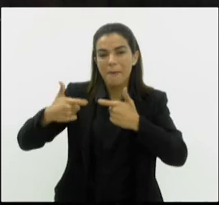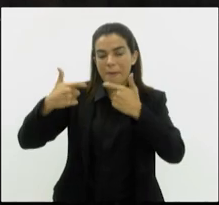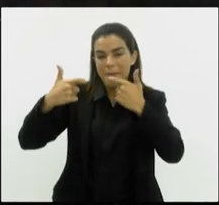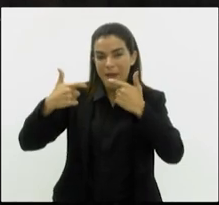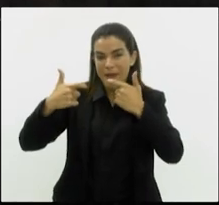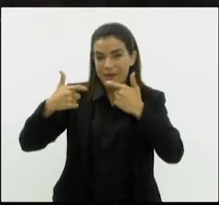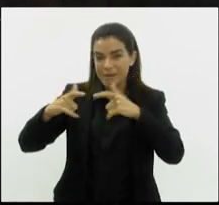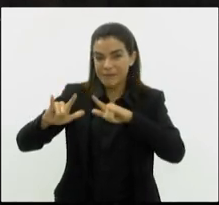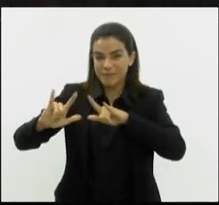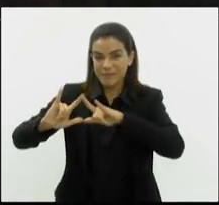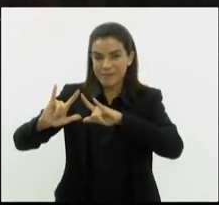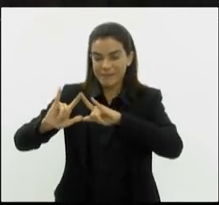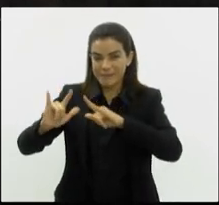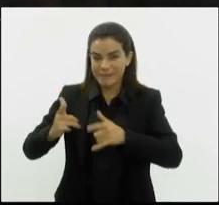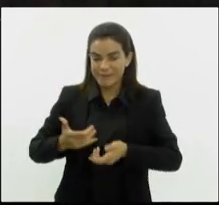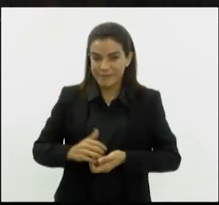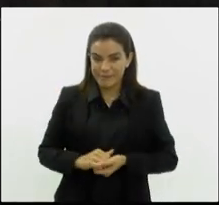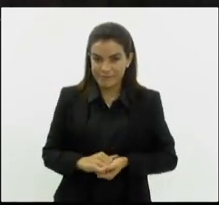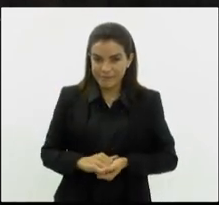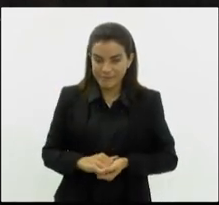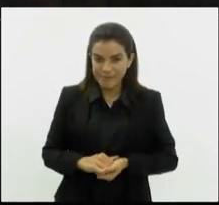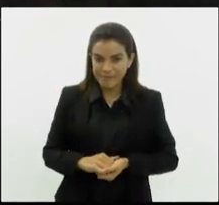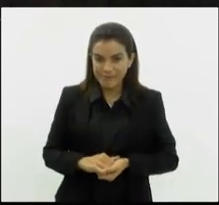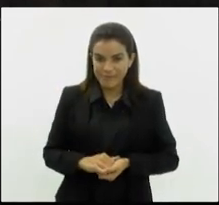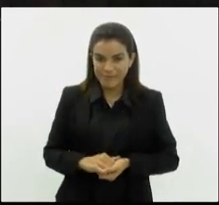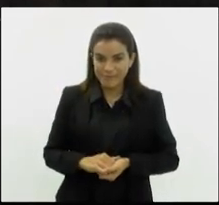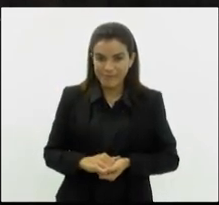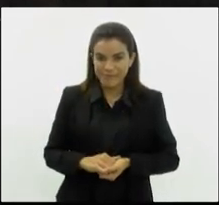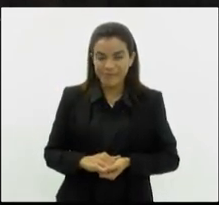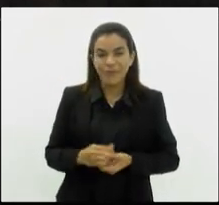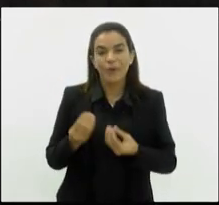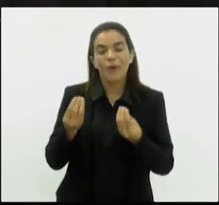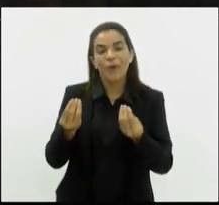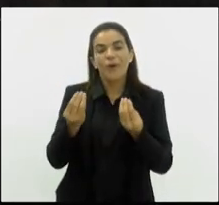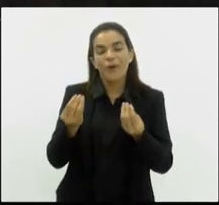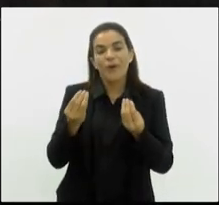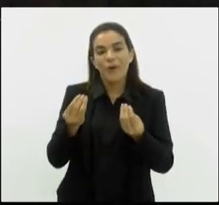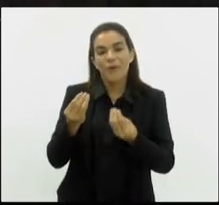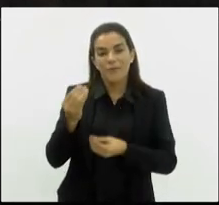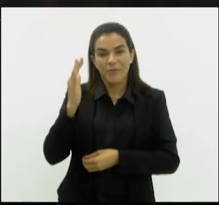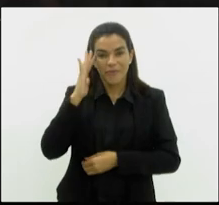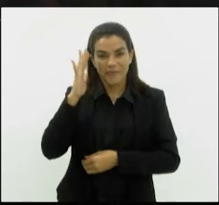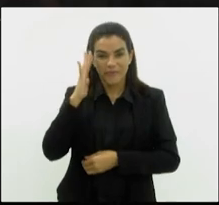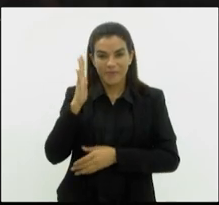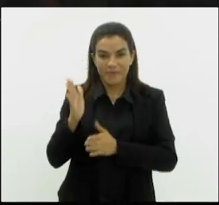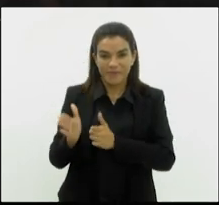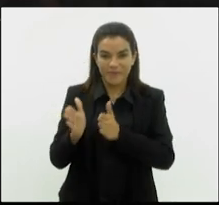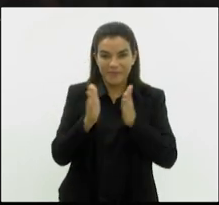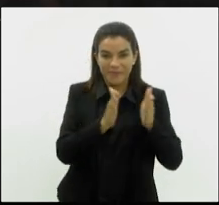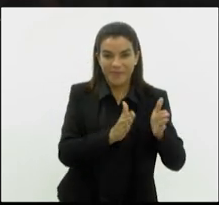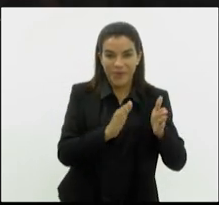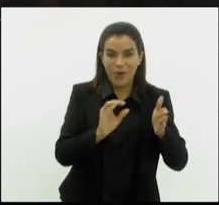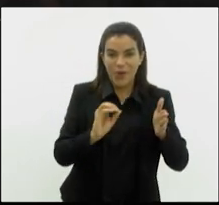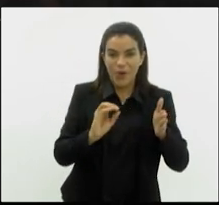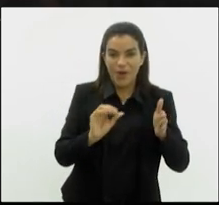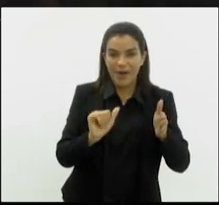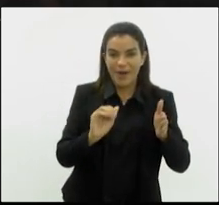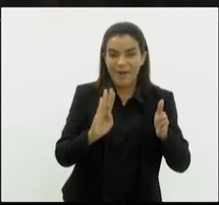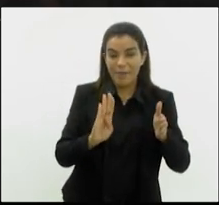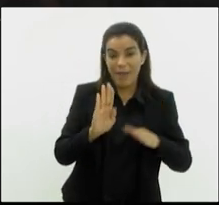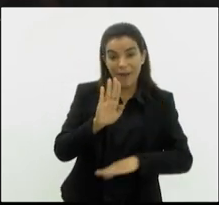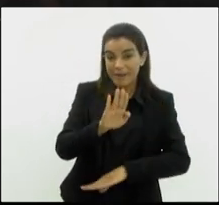entre milícias? Não muito longe daqui, do lado do OAB, também à